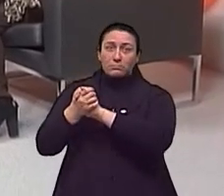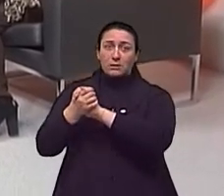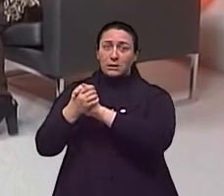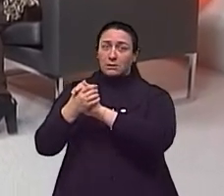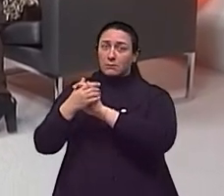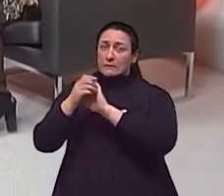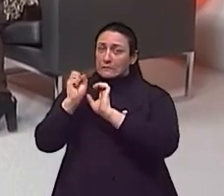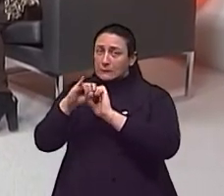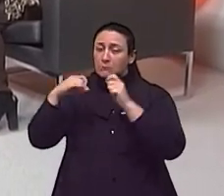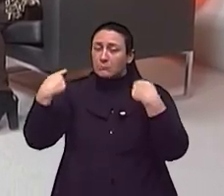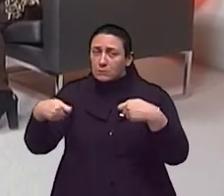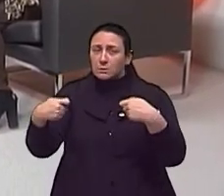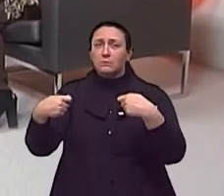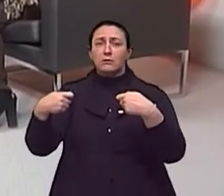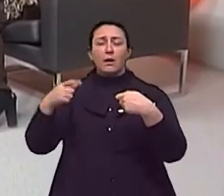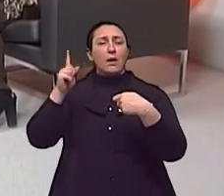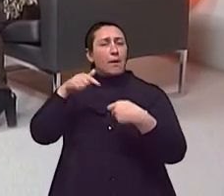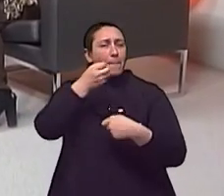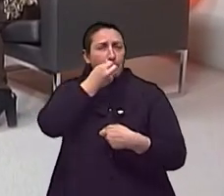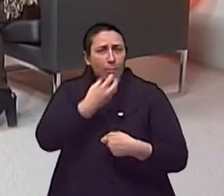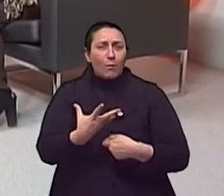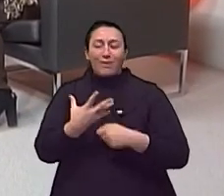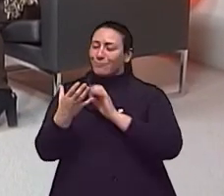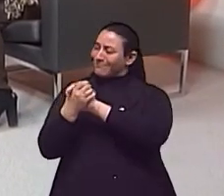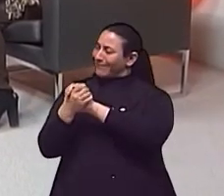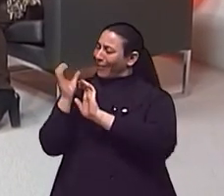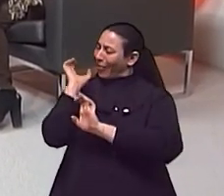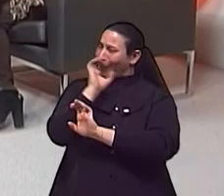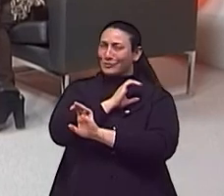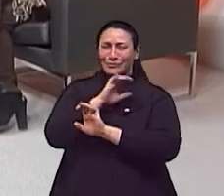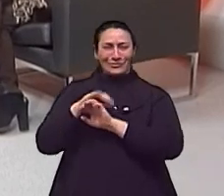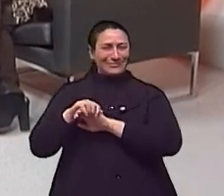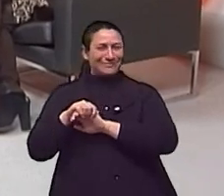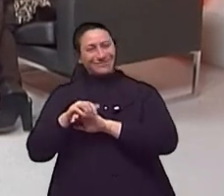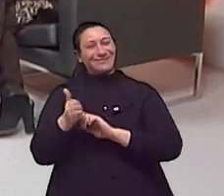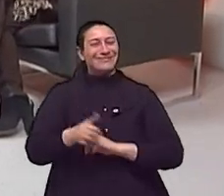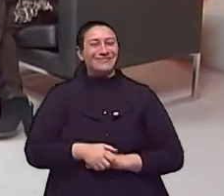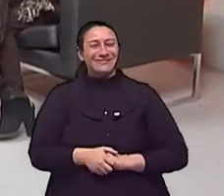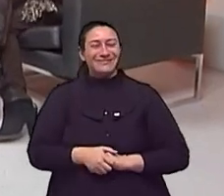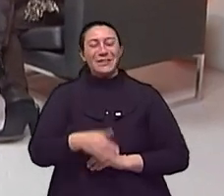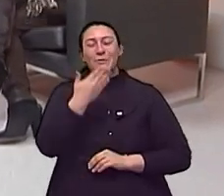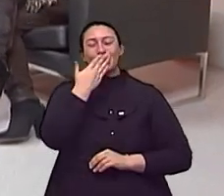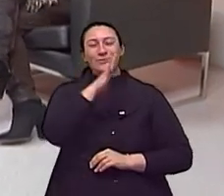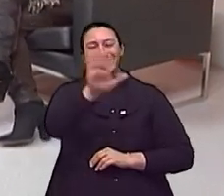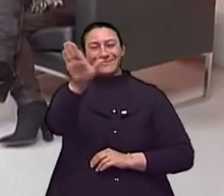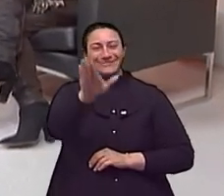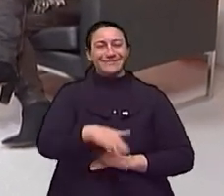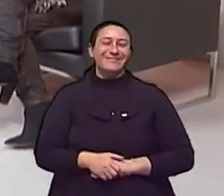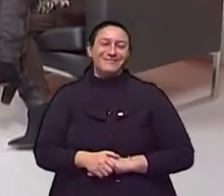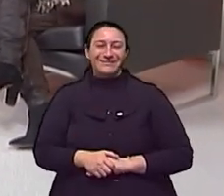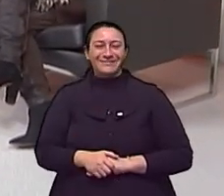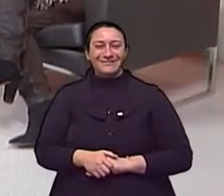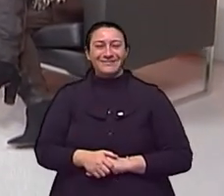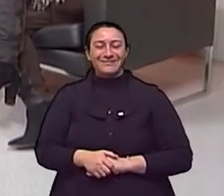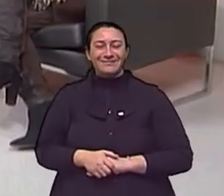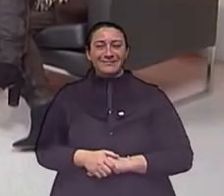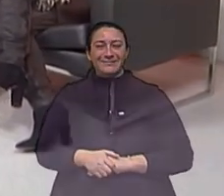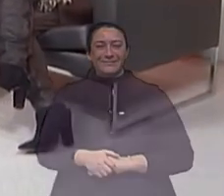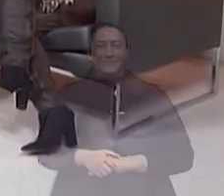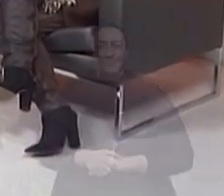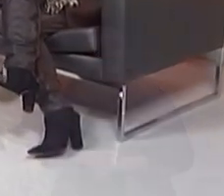quando for necessária tão bom a mão dele tá quentinha você nem imagina tá bom Beijo amor César a